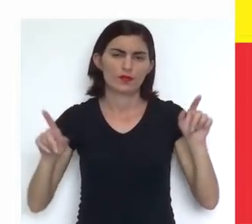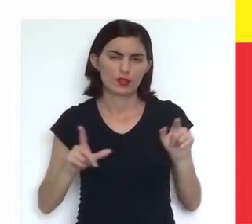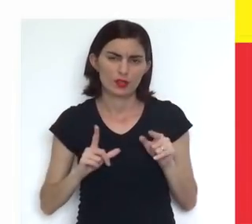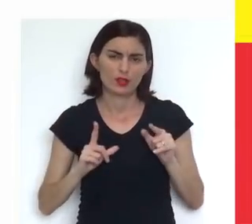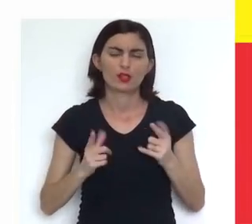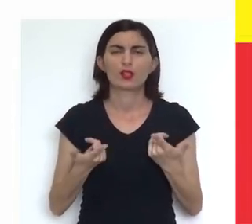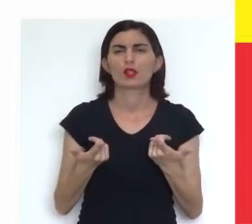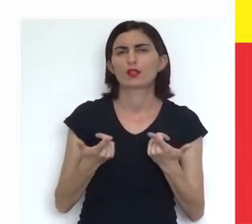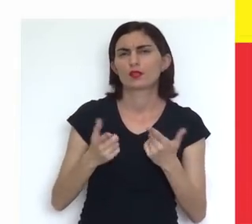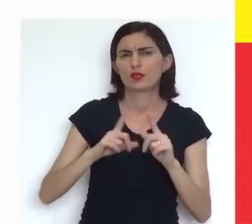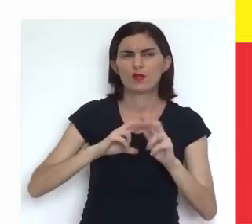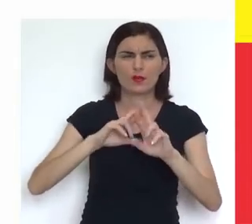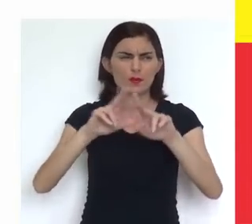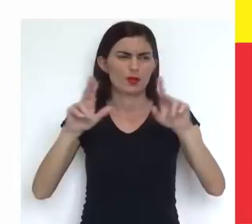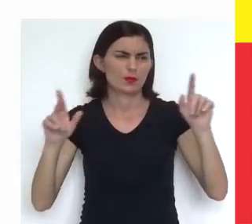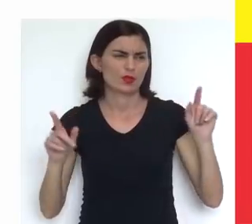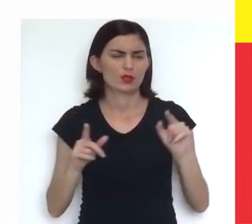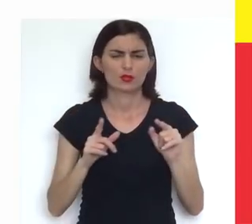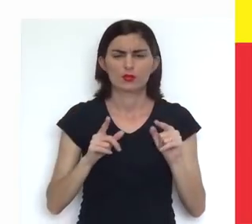vários